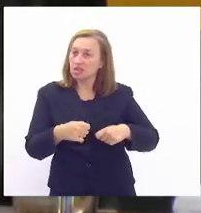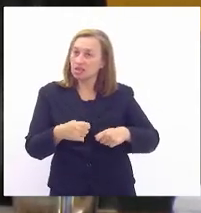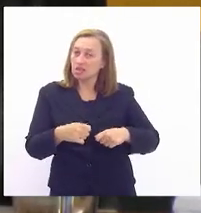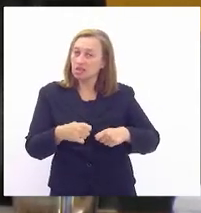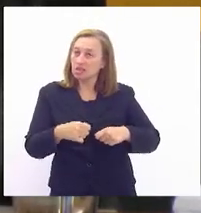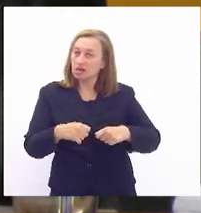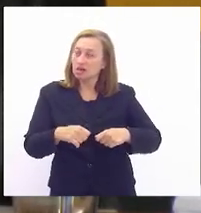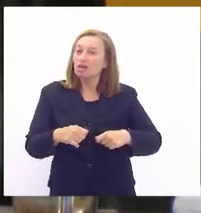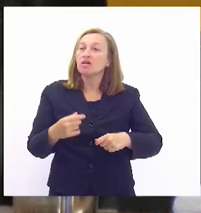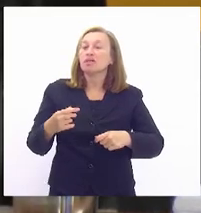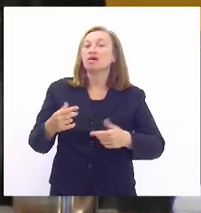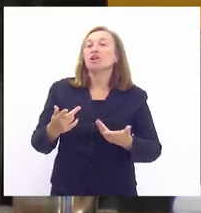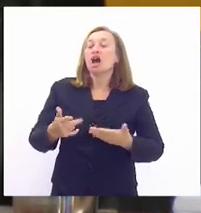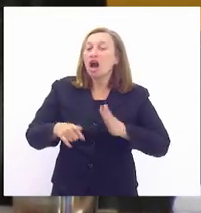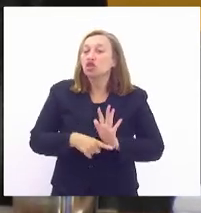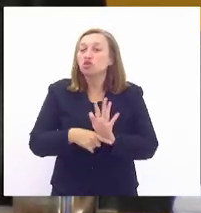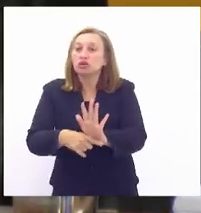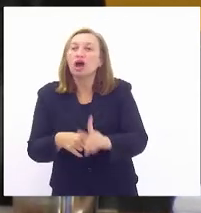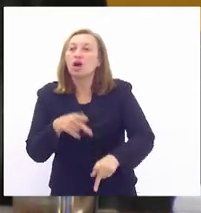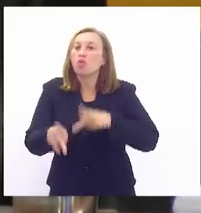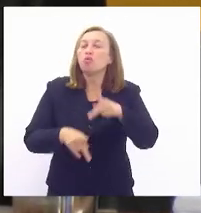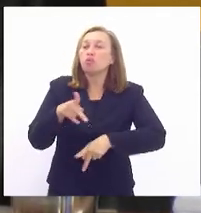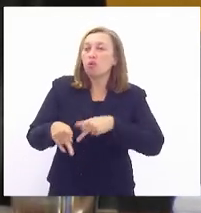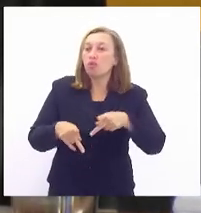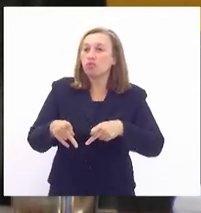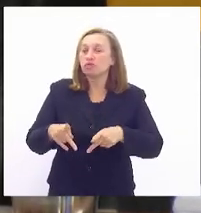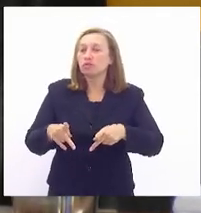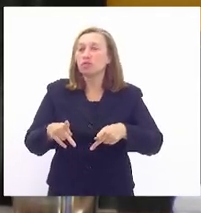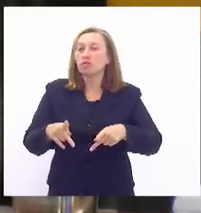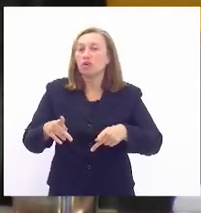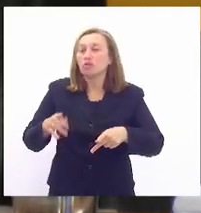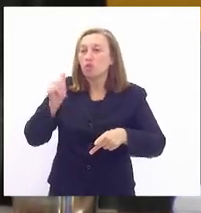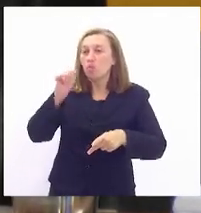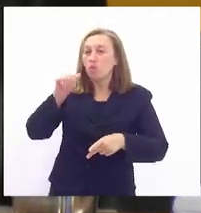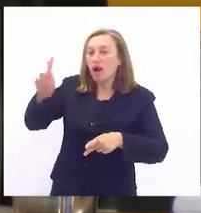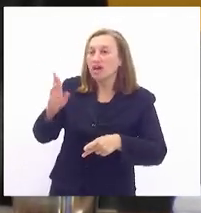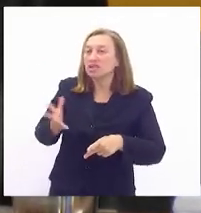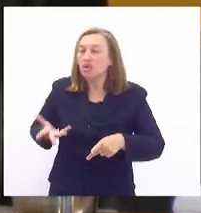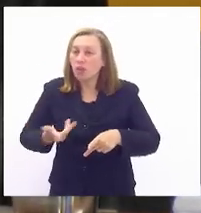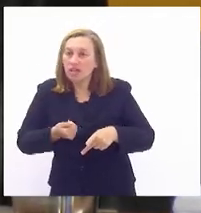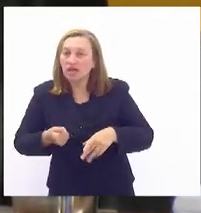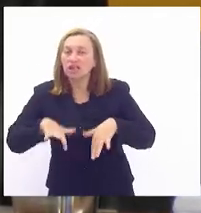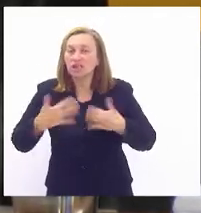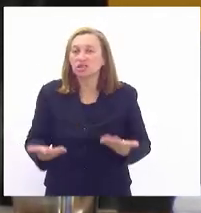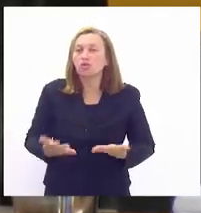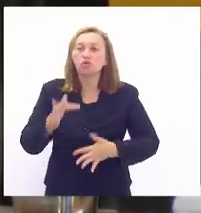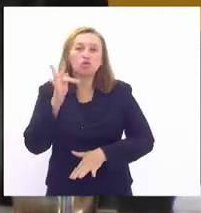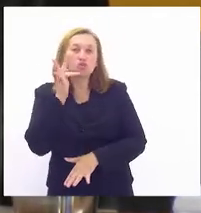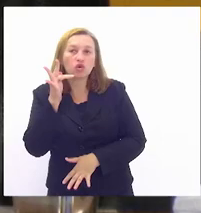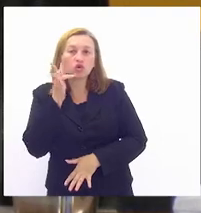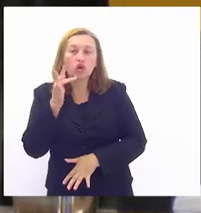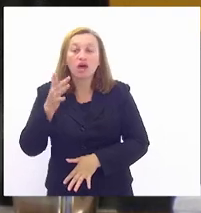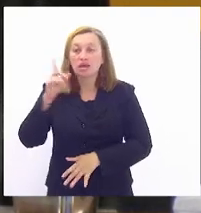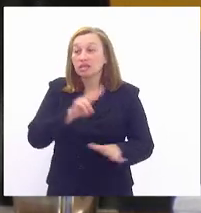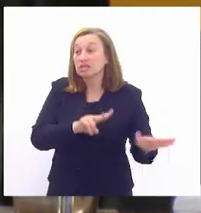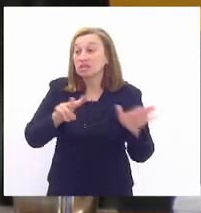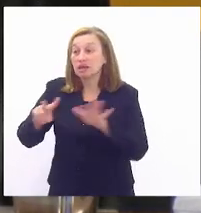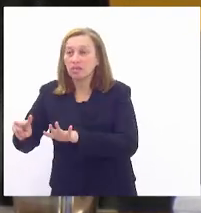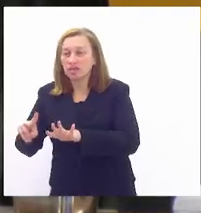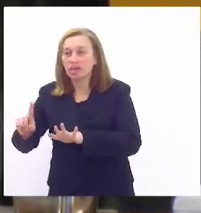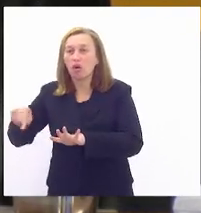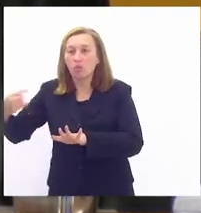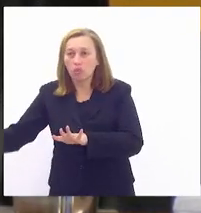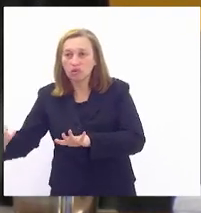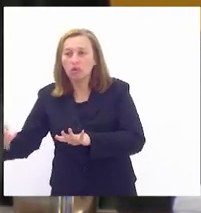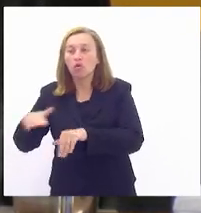contrapartida e poder ajudar a população a respirar um ar de qualidade. Então, Jorge, eu, semana que vem, Nós